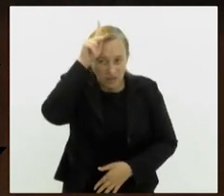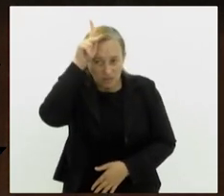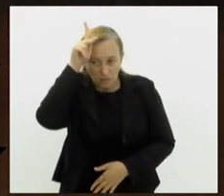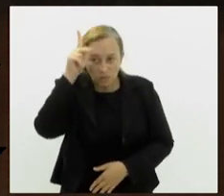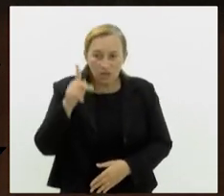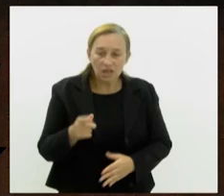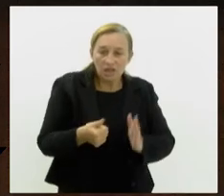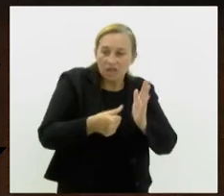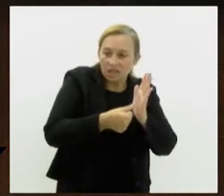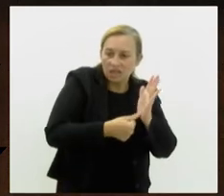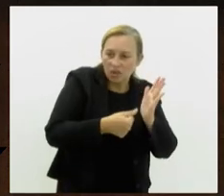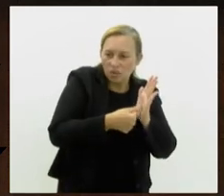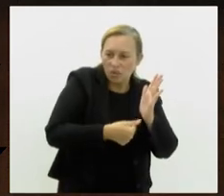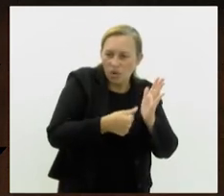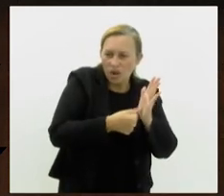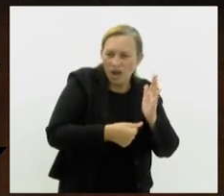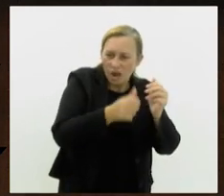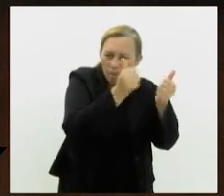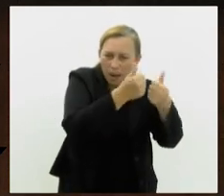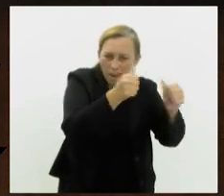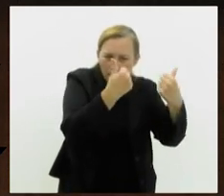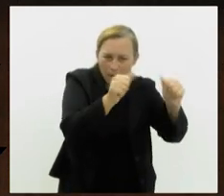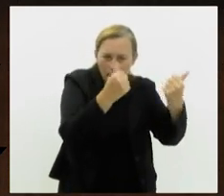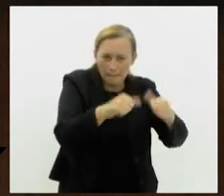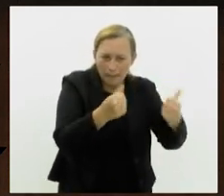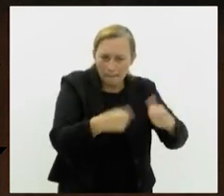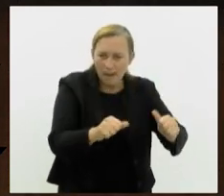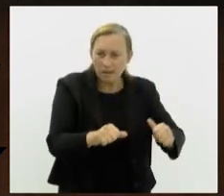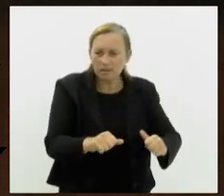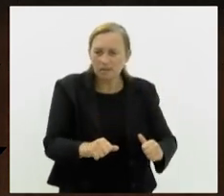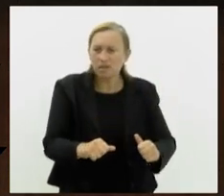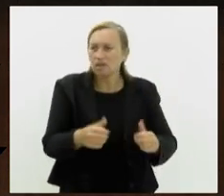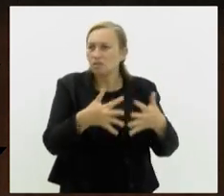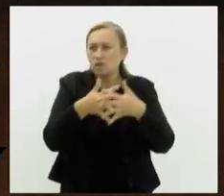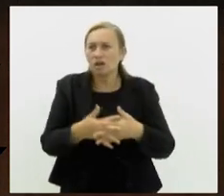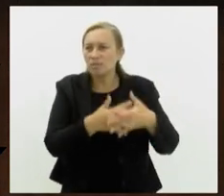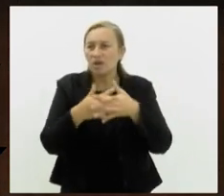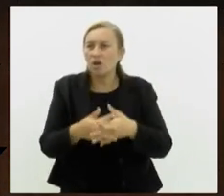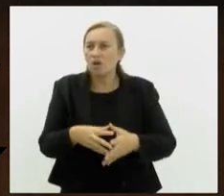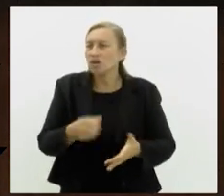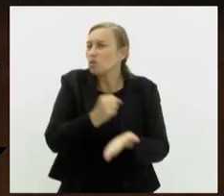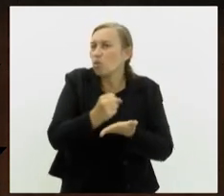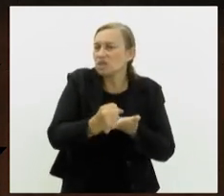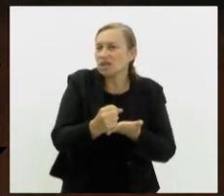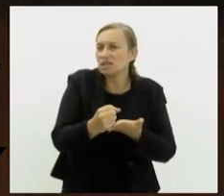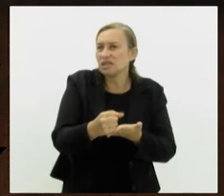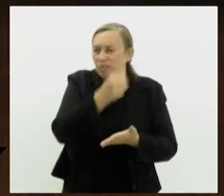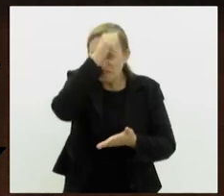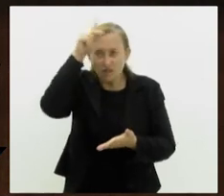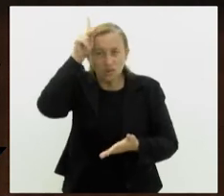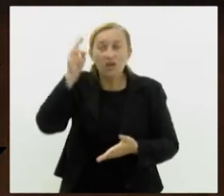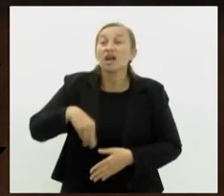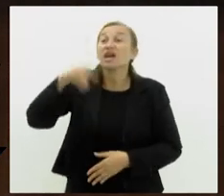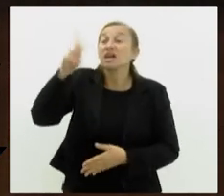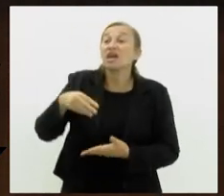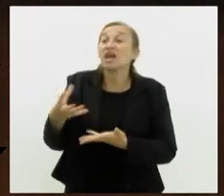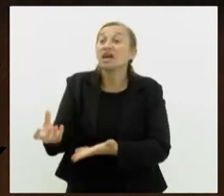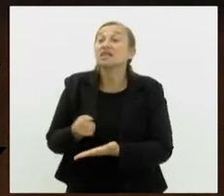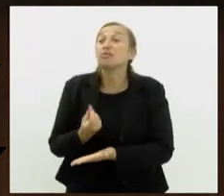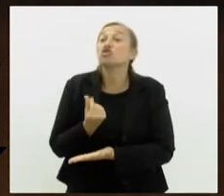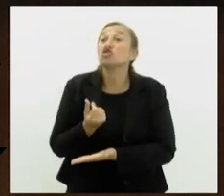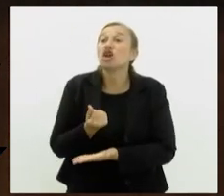ele colar no caminhão se ele não tem contrato com a prefeitura? De quem ele recebe esse dinheiro por prestar